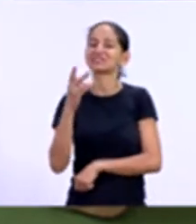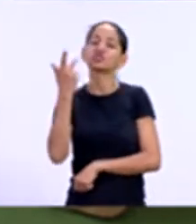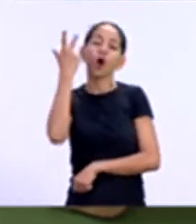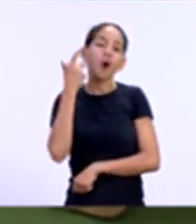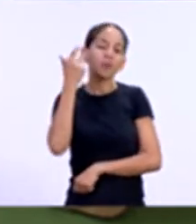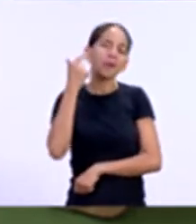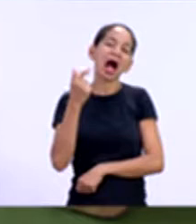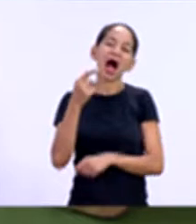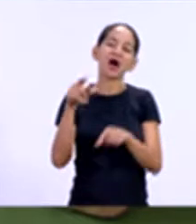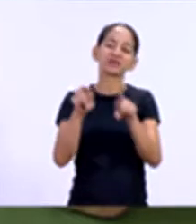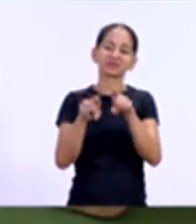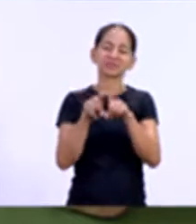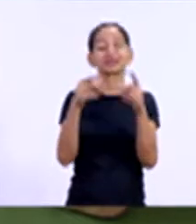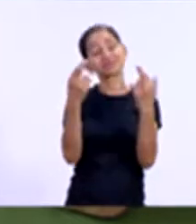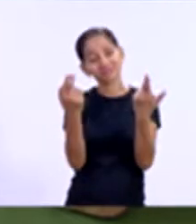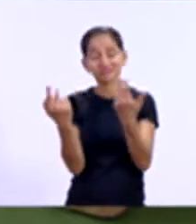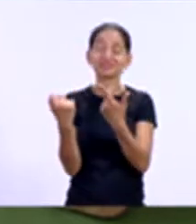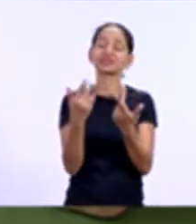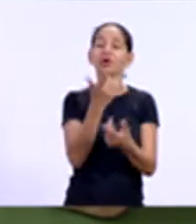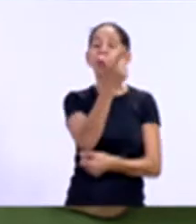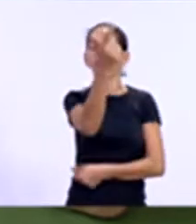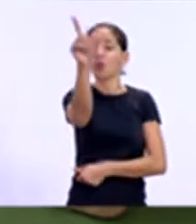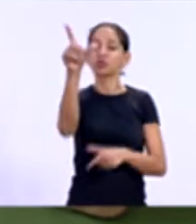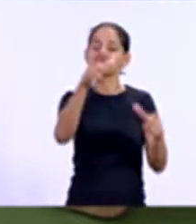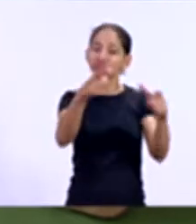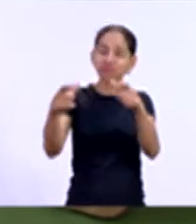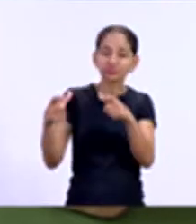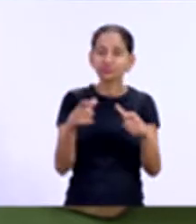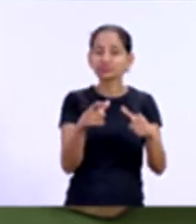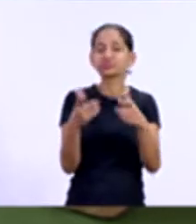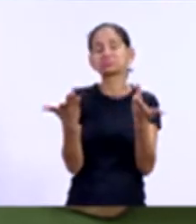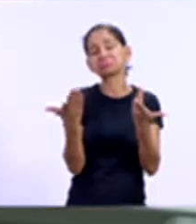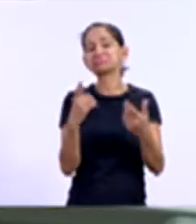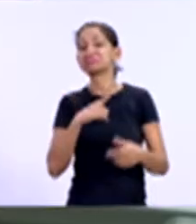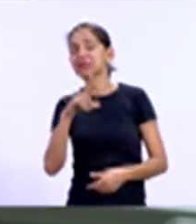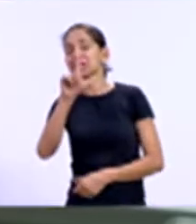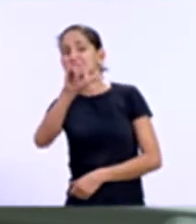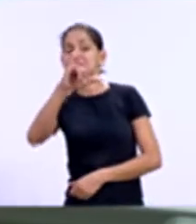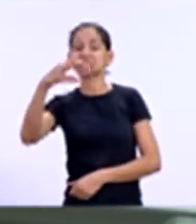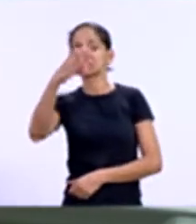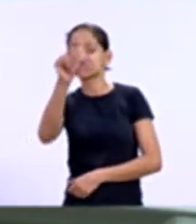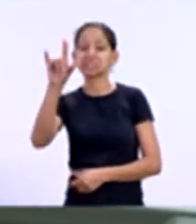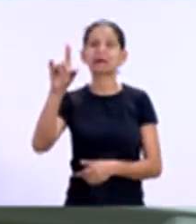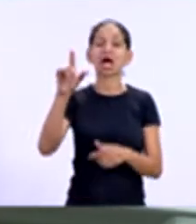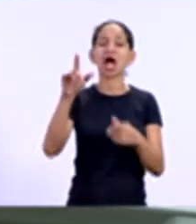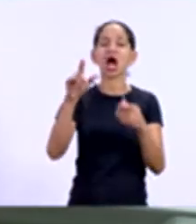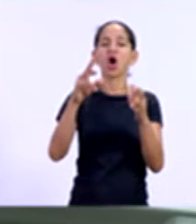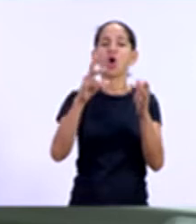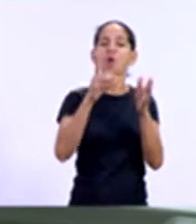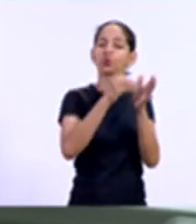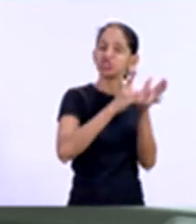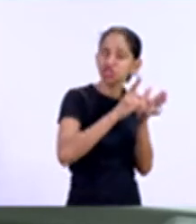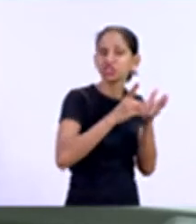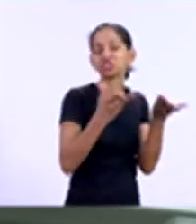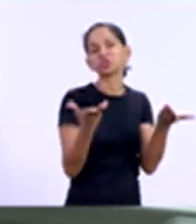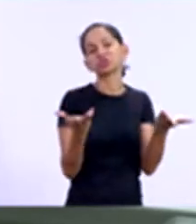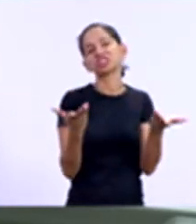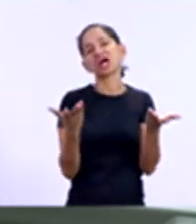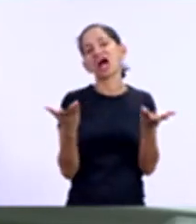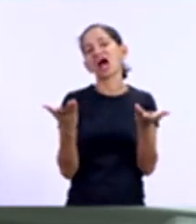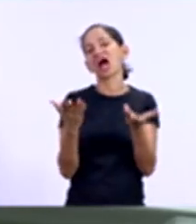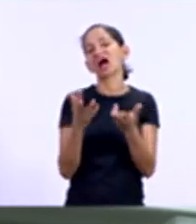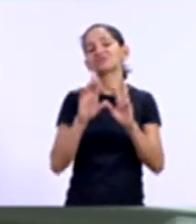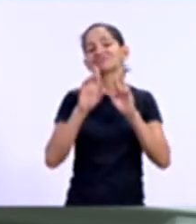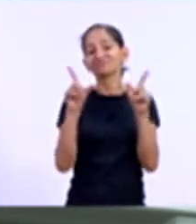comuns, né? Isso. Outros ambientes trazem lição, glossário, o wiki, né, que são